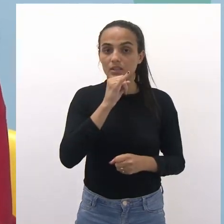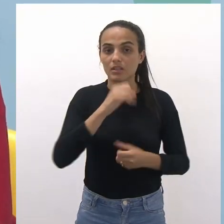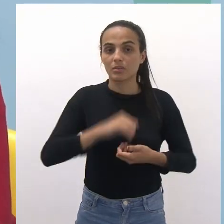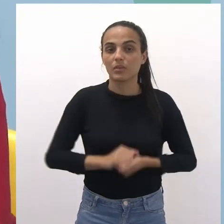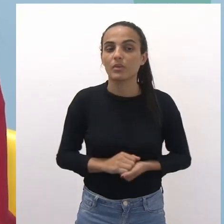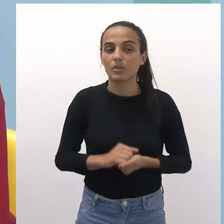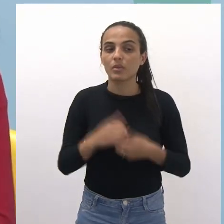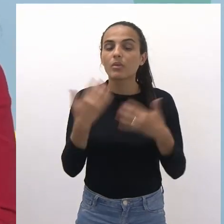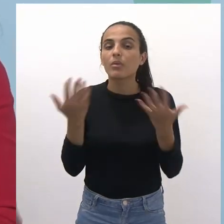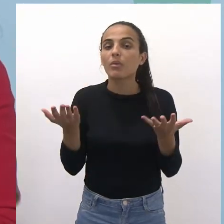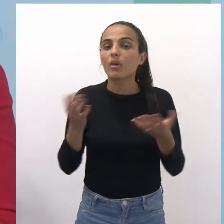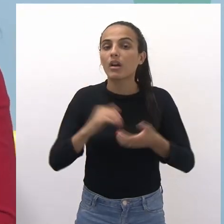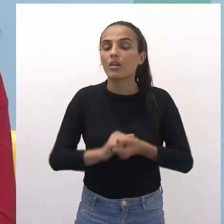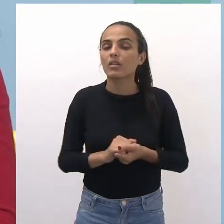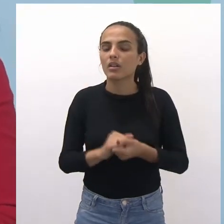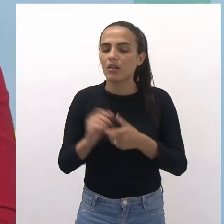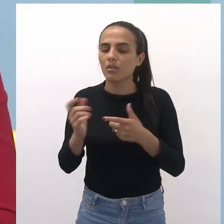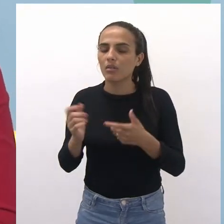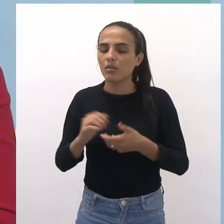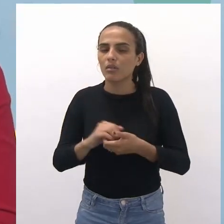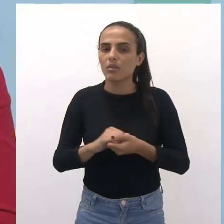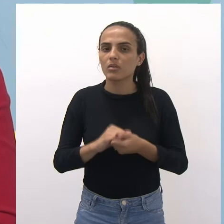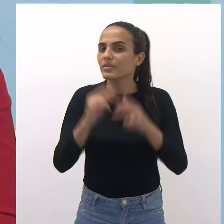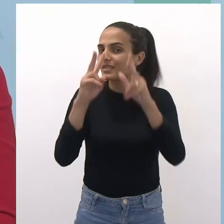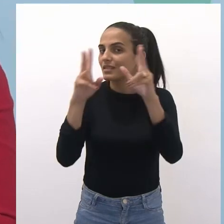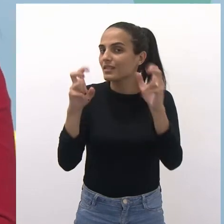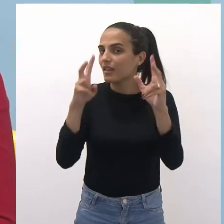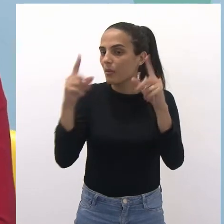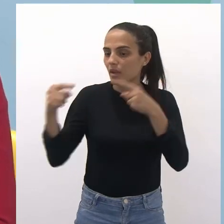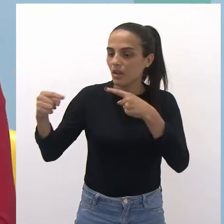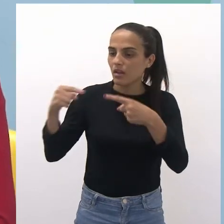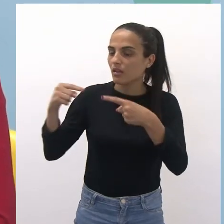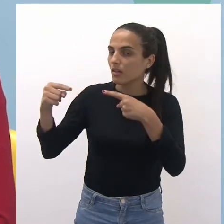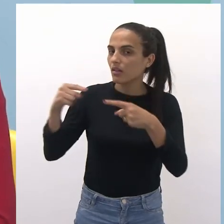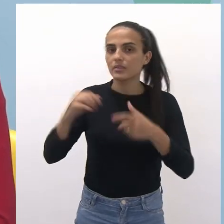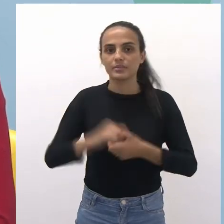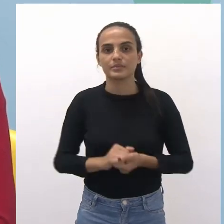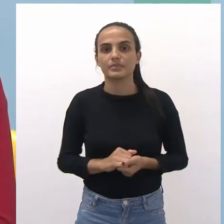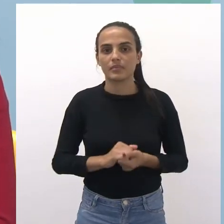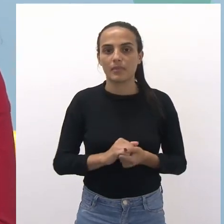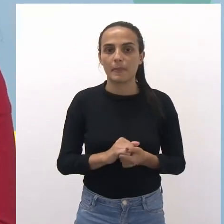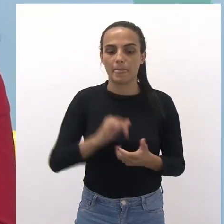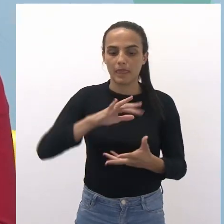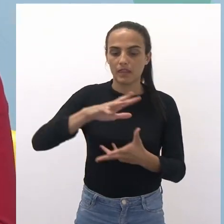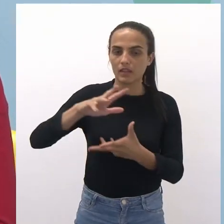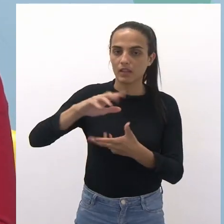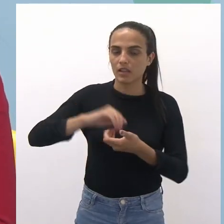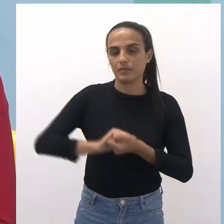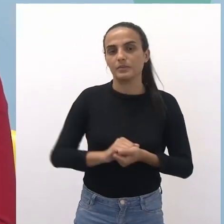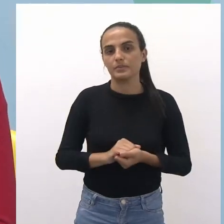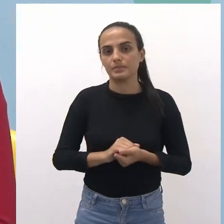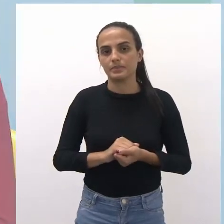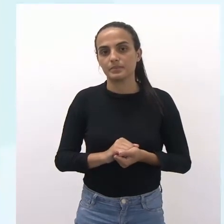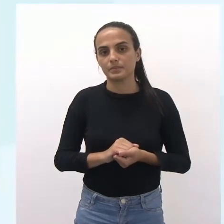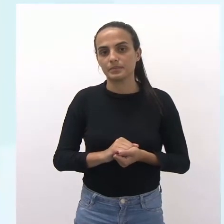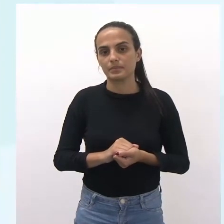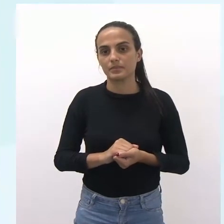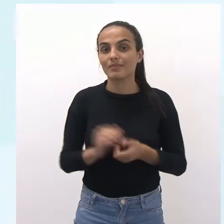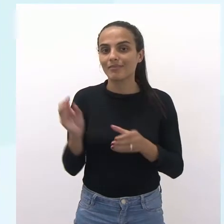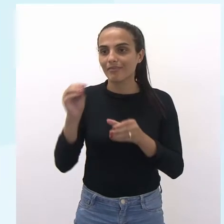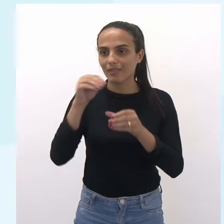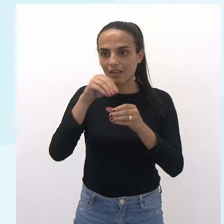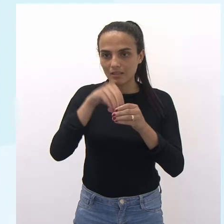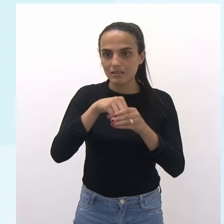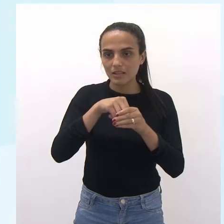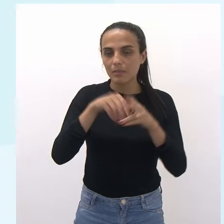é a categoria que está sendo discutida? Território e fronteira. né? E dentro um